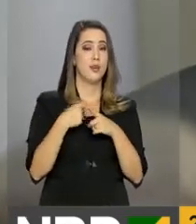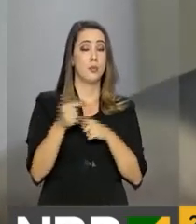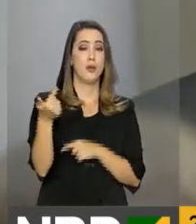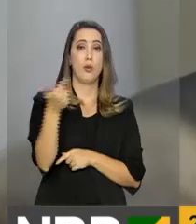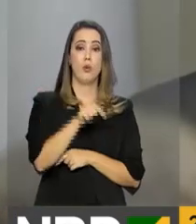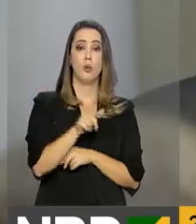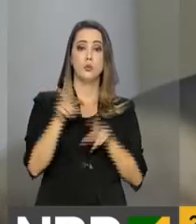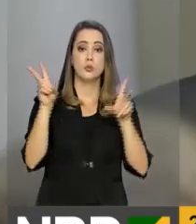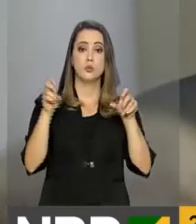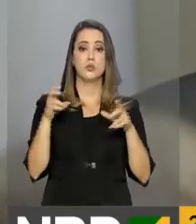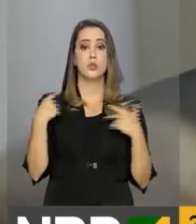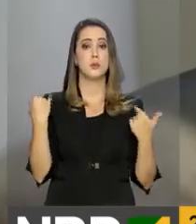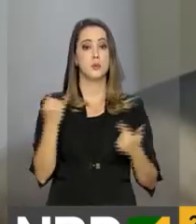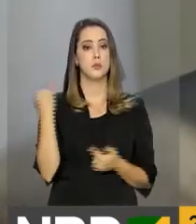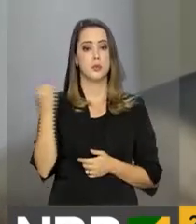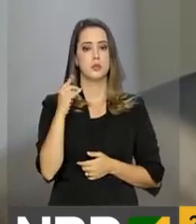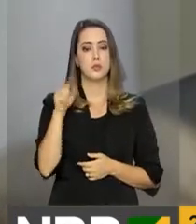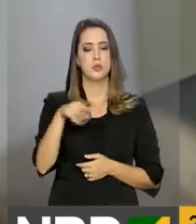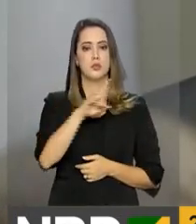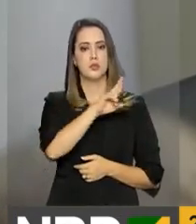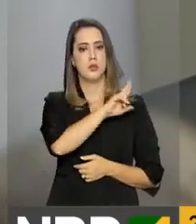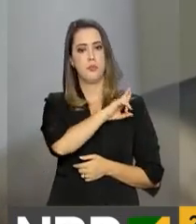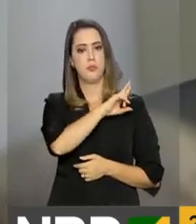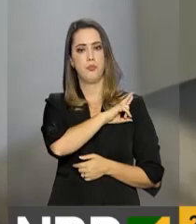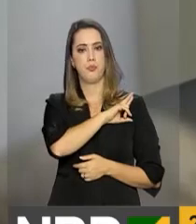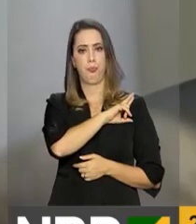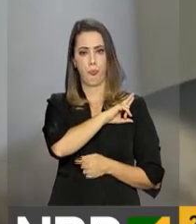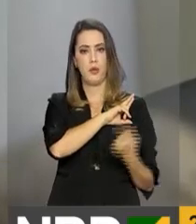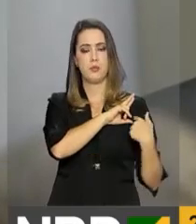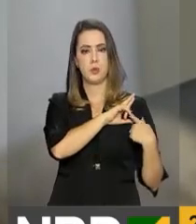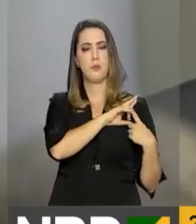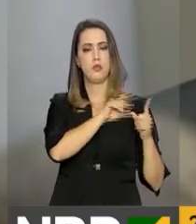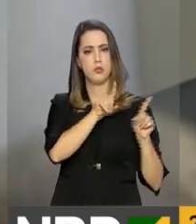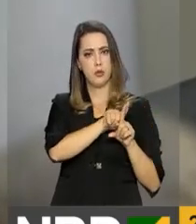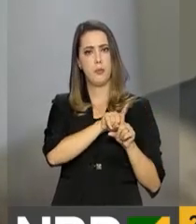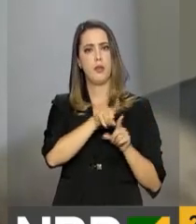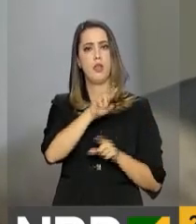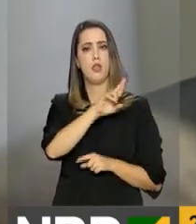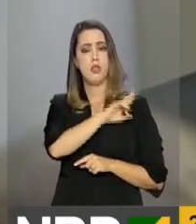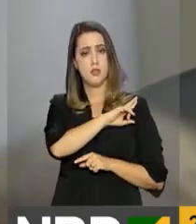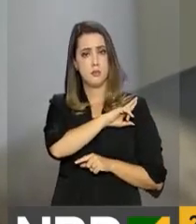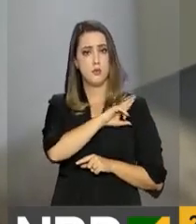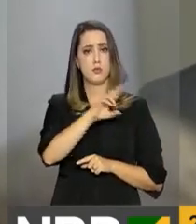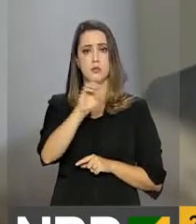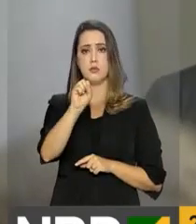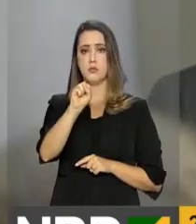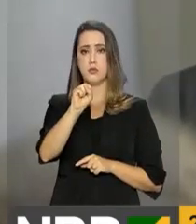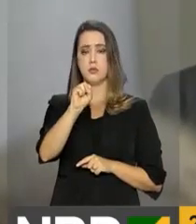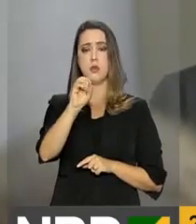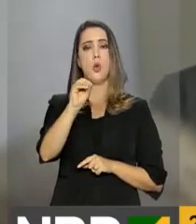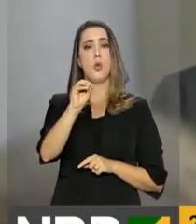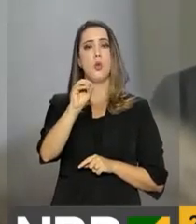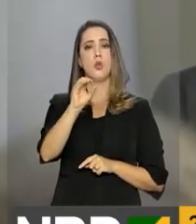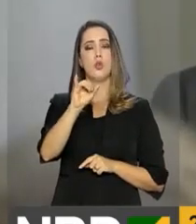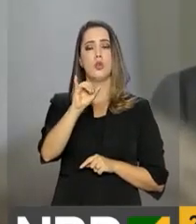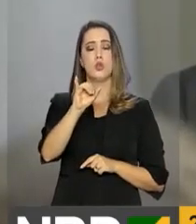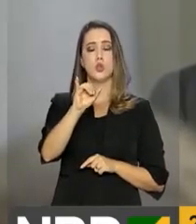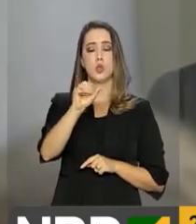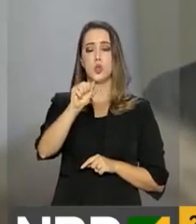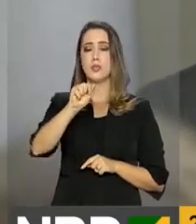outro vocábulo, uma outra expressão, que é a responsabilidade social. Se eu falei do diálogo, se eu falei da responsabilidade